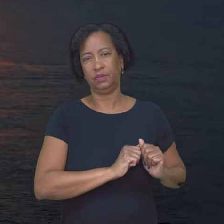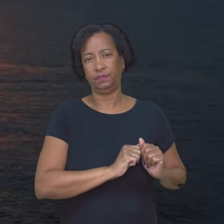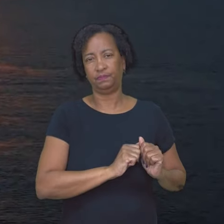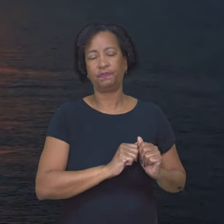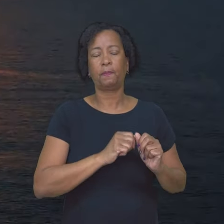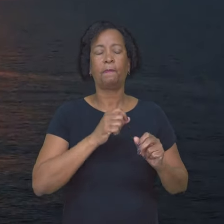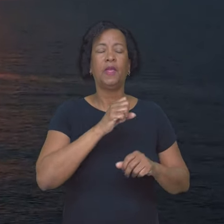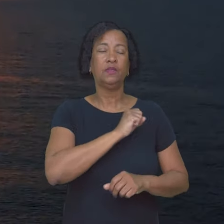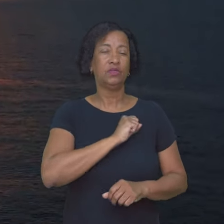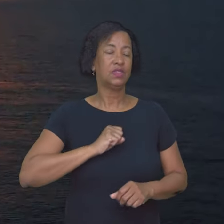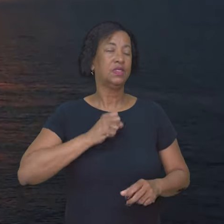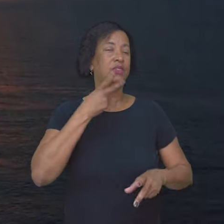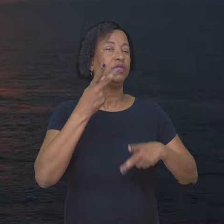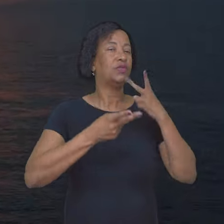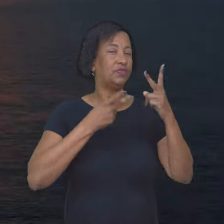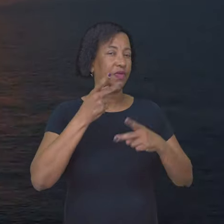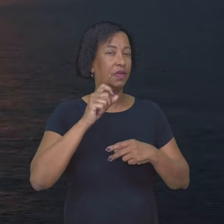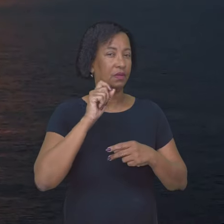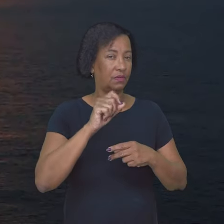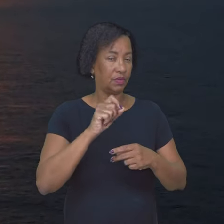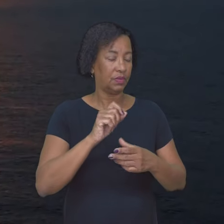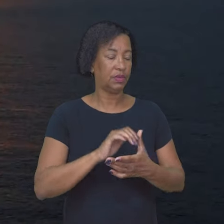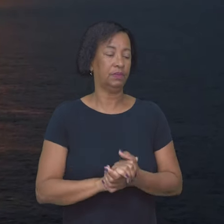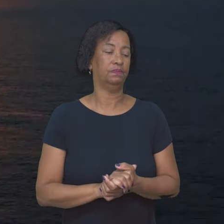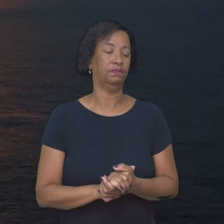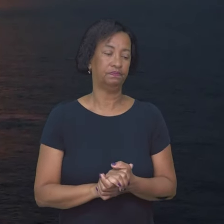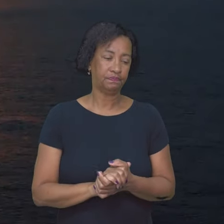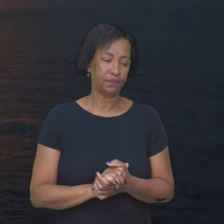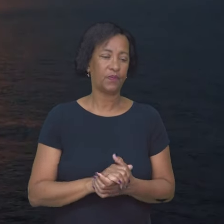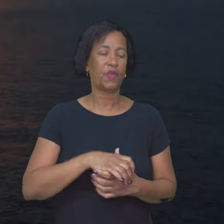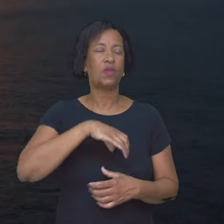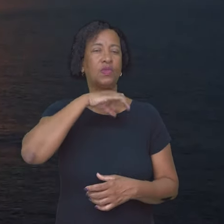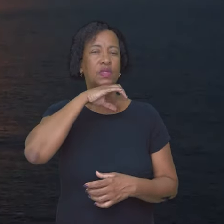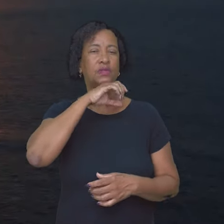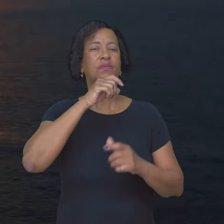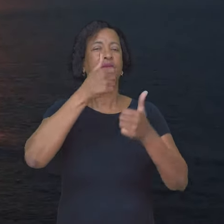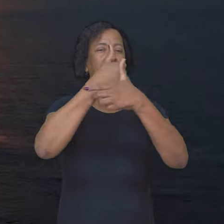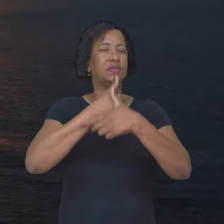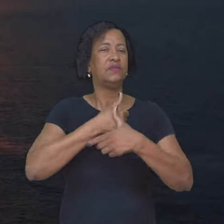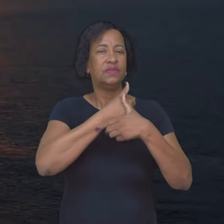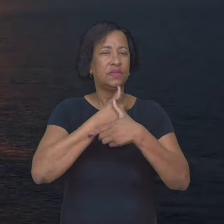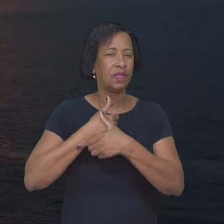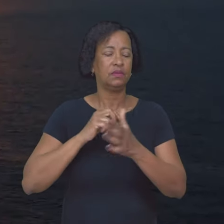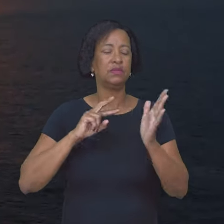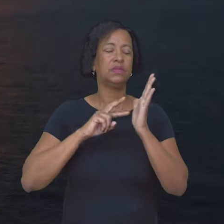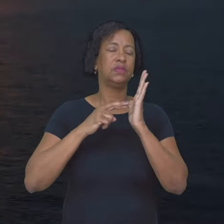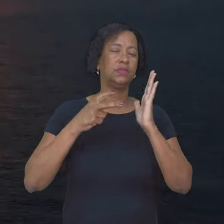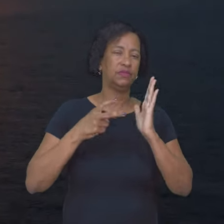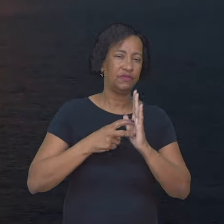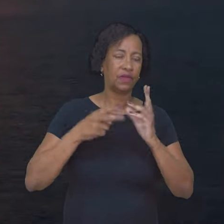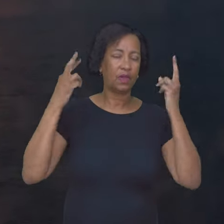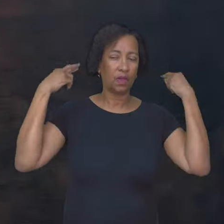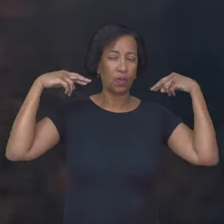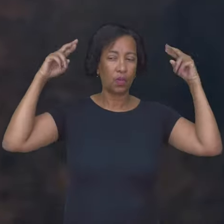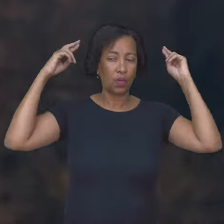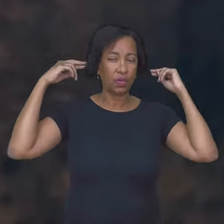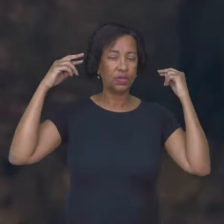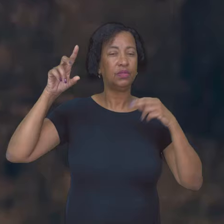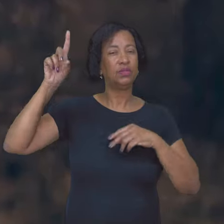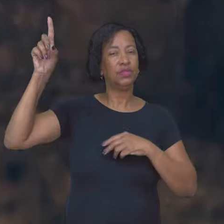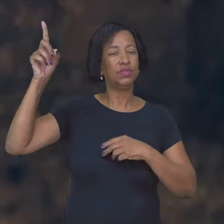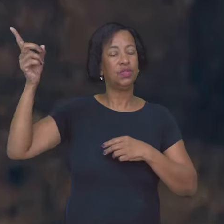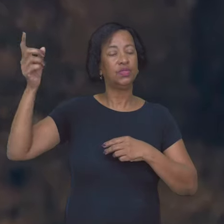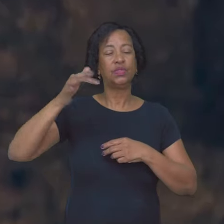sacrificados eram uma figura do cordeiro que viria um dia o cordeiro de Deus foi a morte de Cristo do